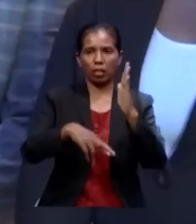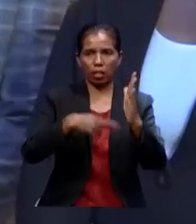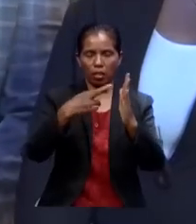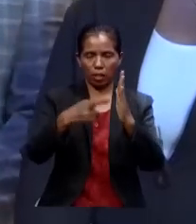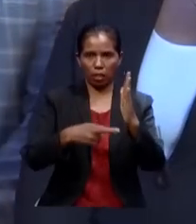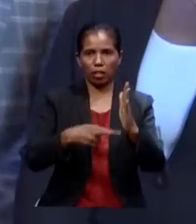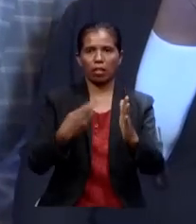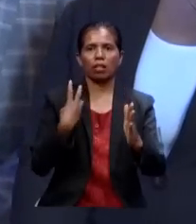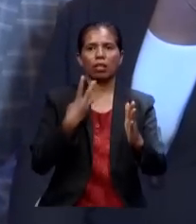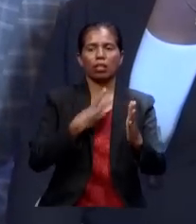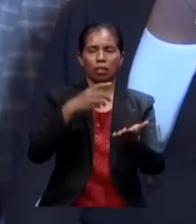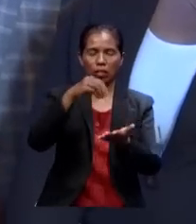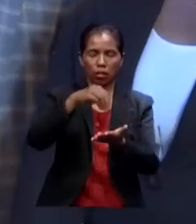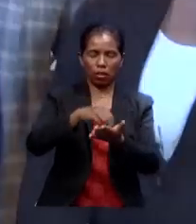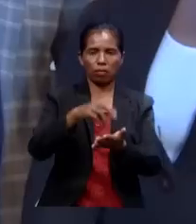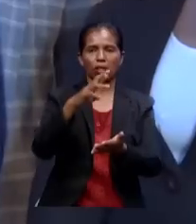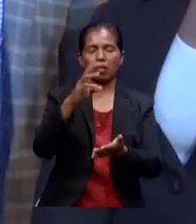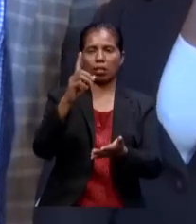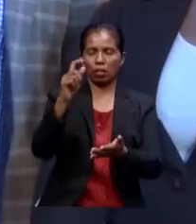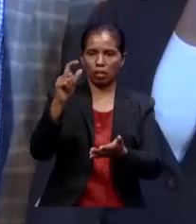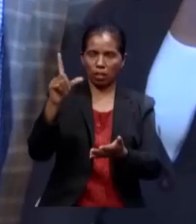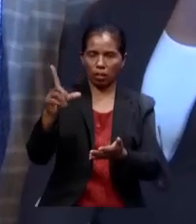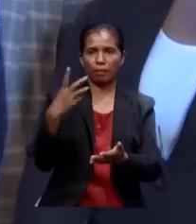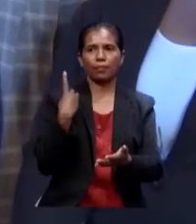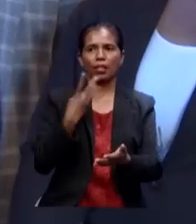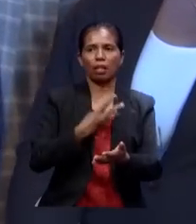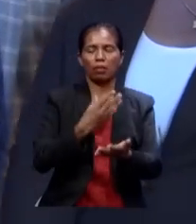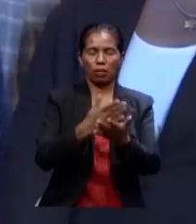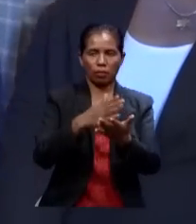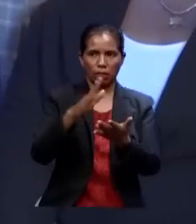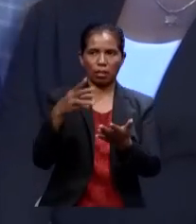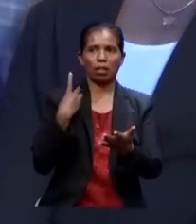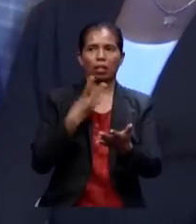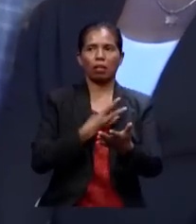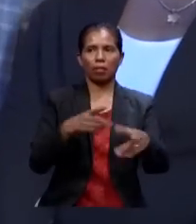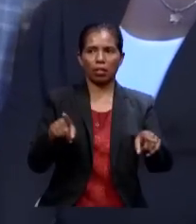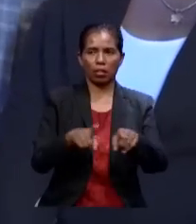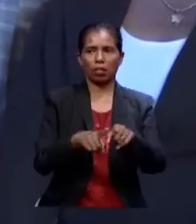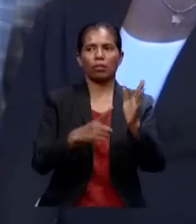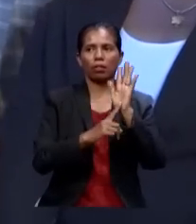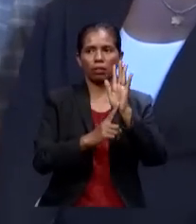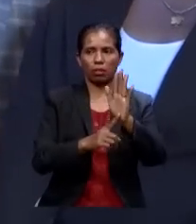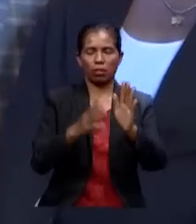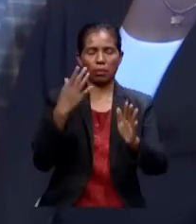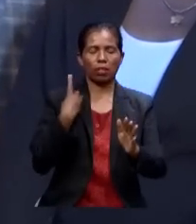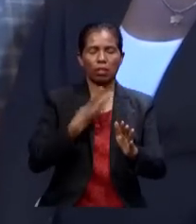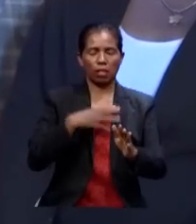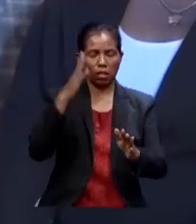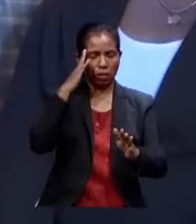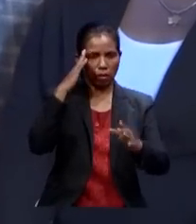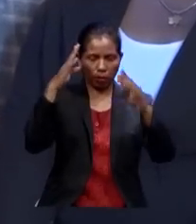be maka haturi a Constituição. Ida ne maka ami fahe malu, ami hanesan ami hanu imba senhor presidente,